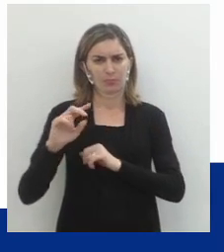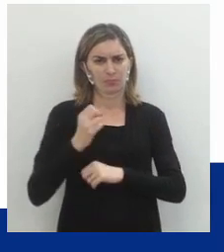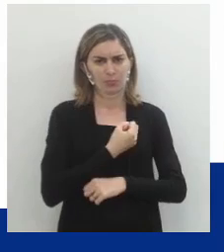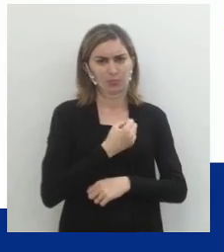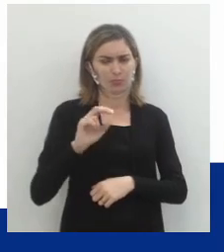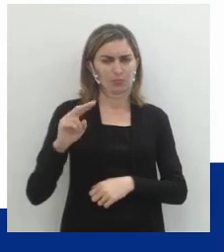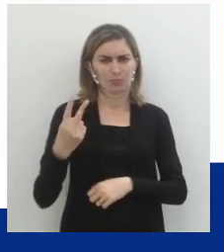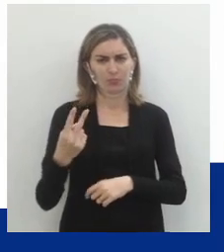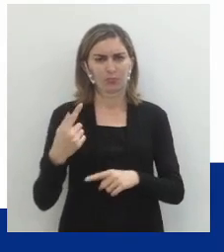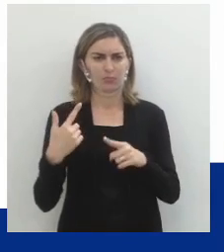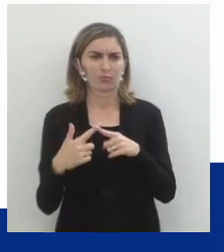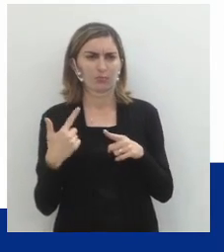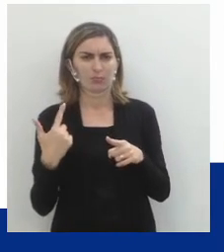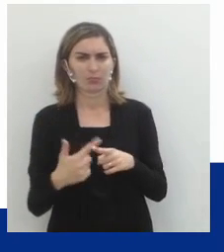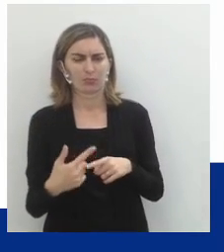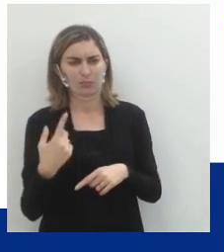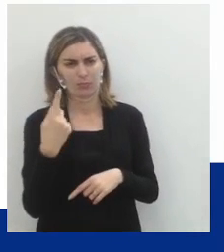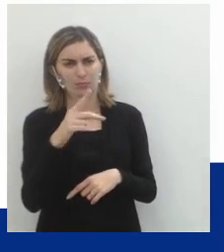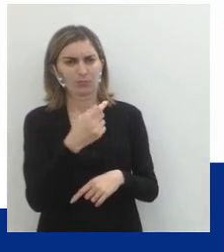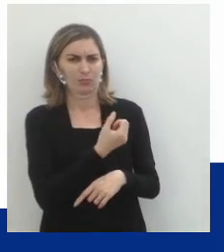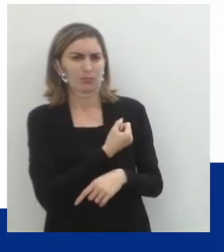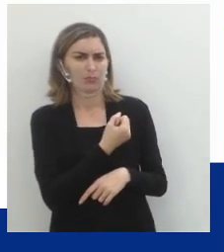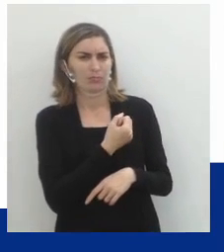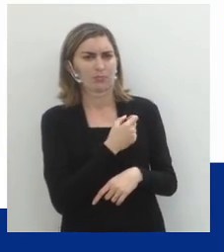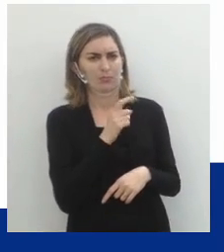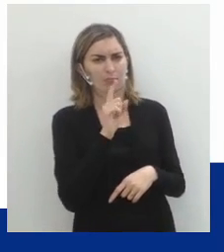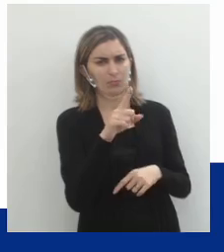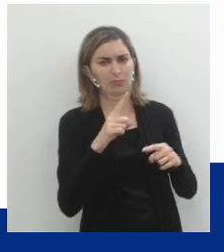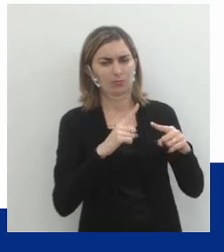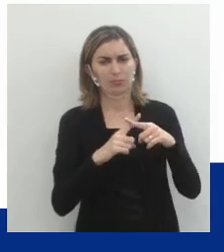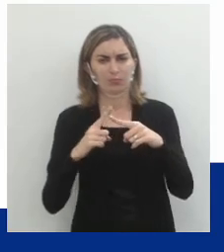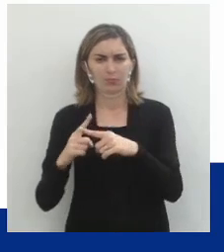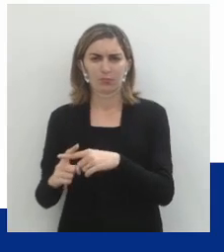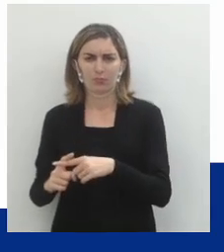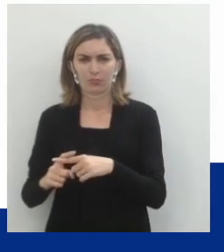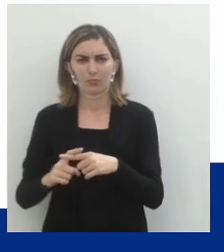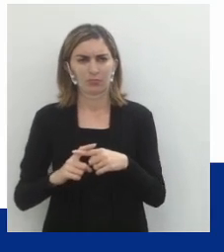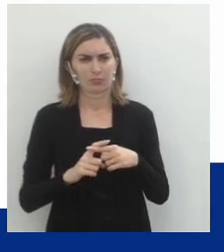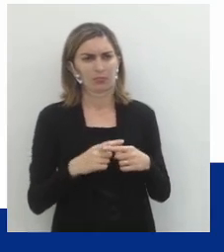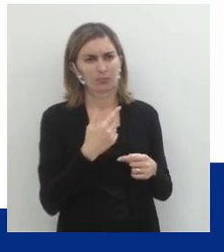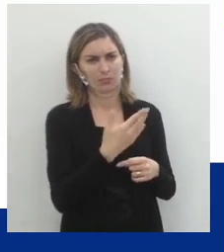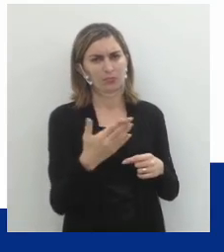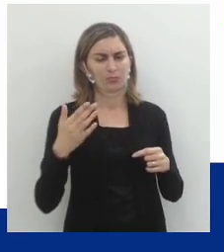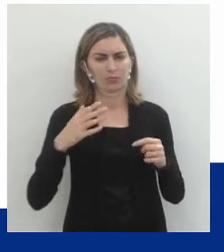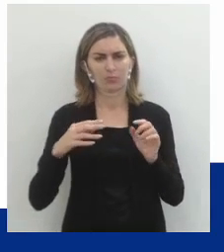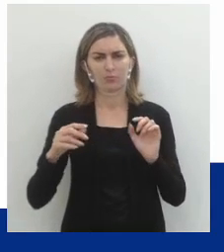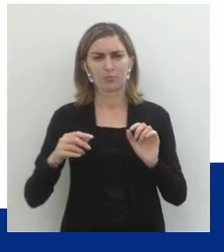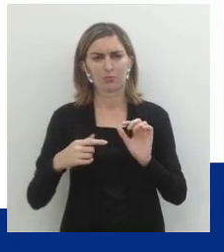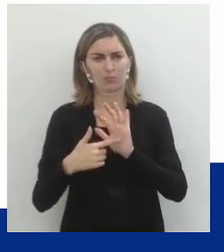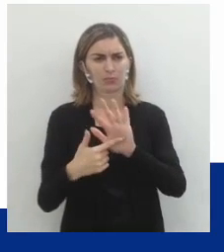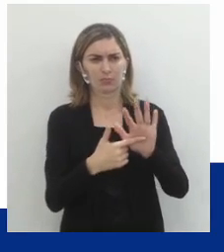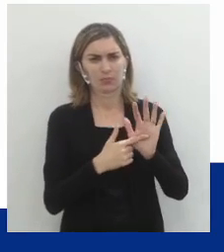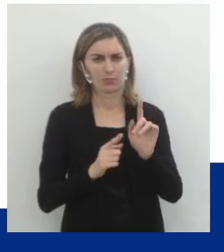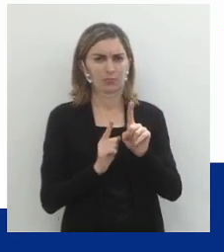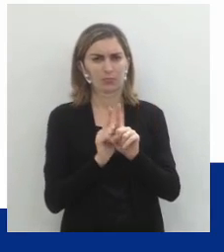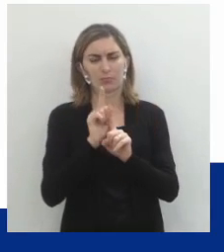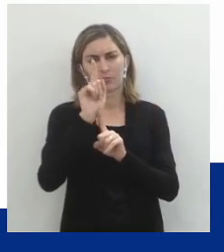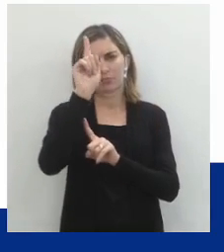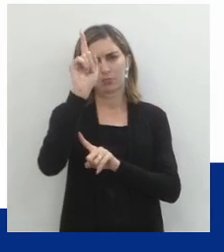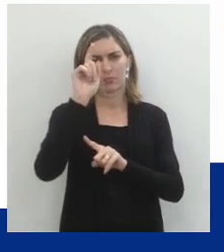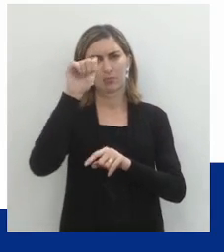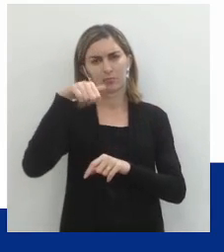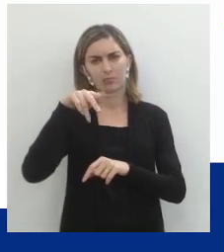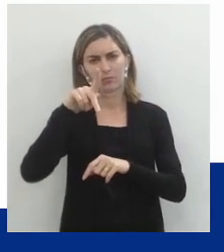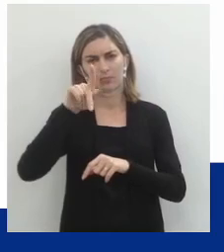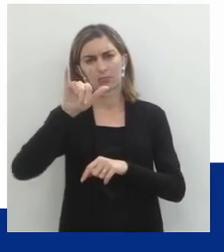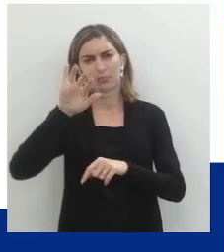beleza? Porque esse número que está aqui na frente, multiplicando o seno de x, ela vai provocar um aumento nessa